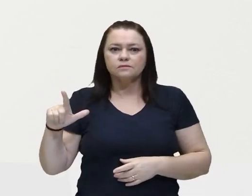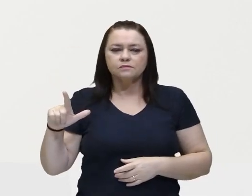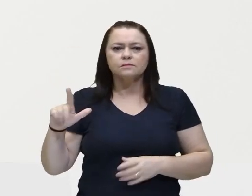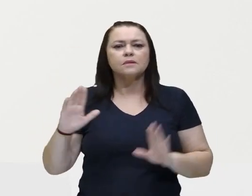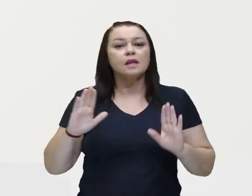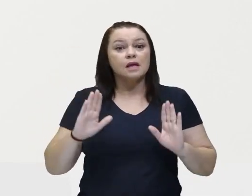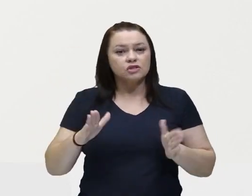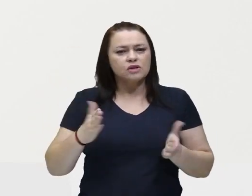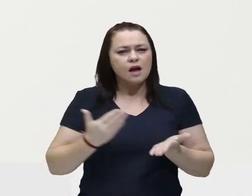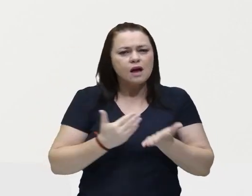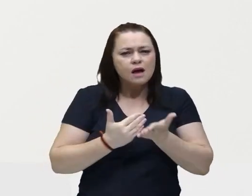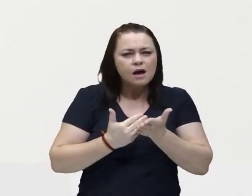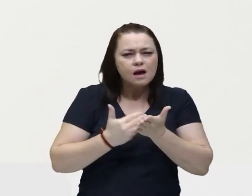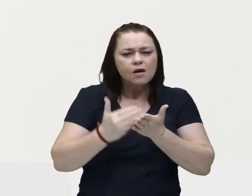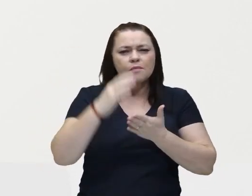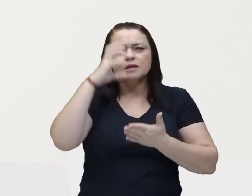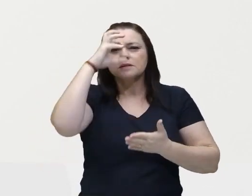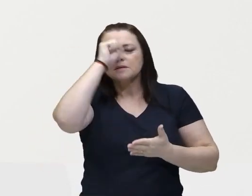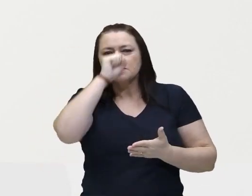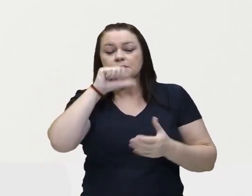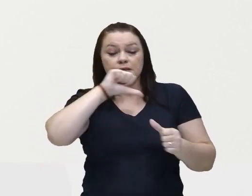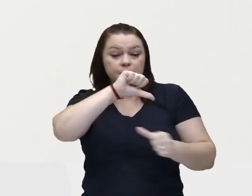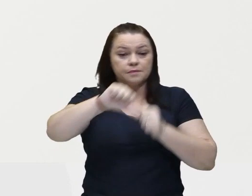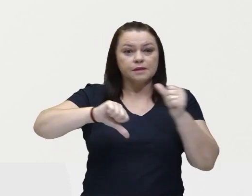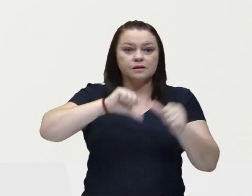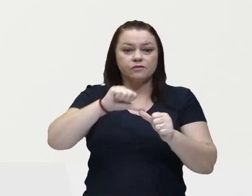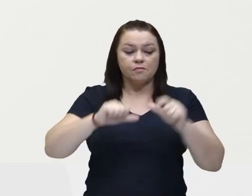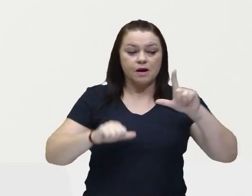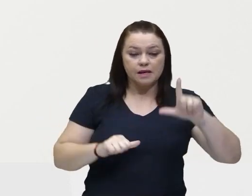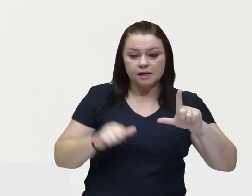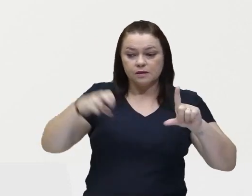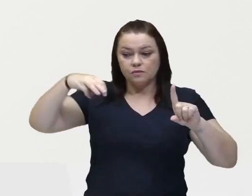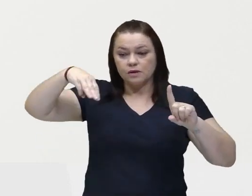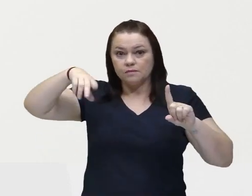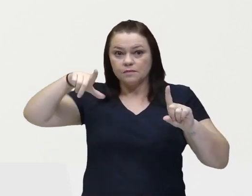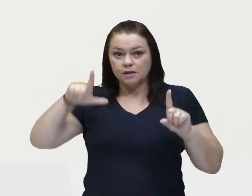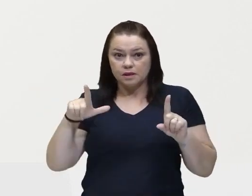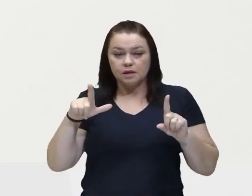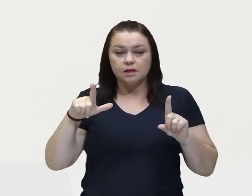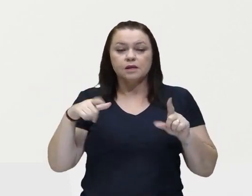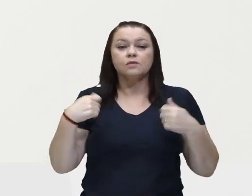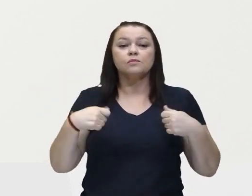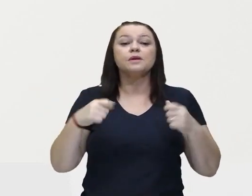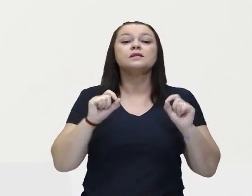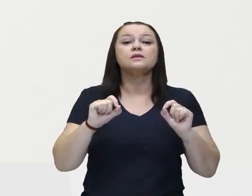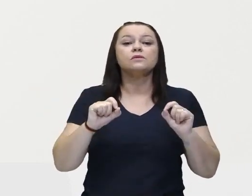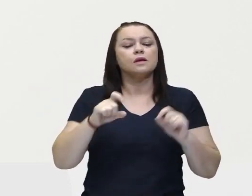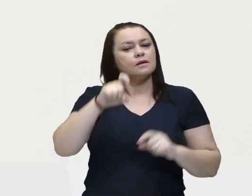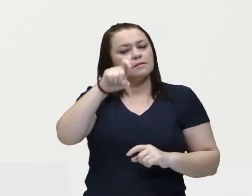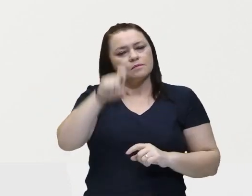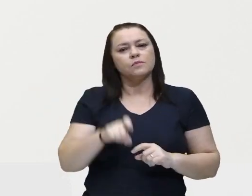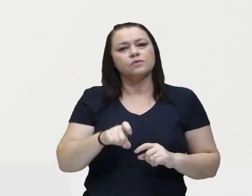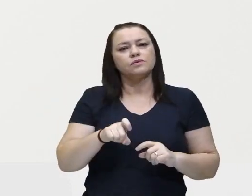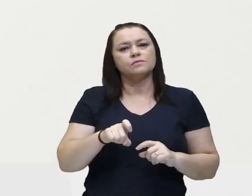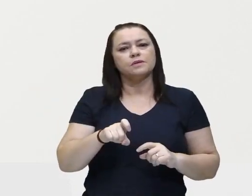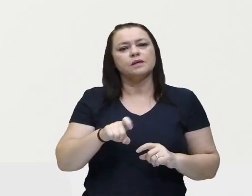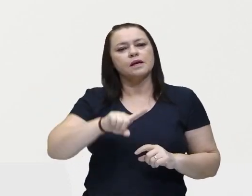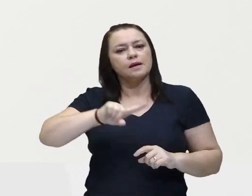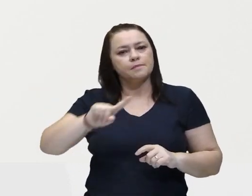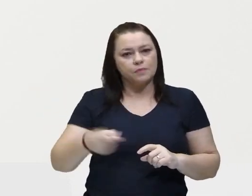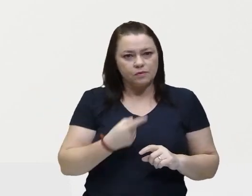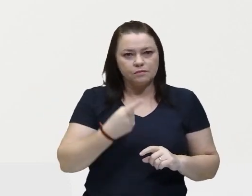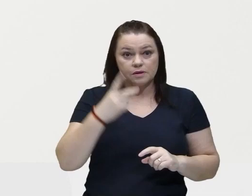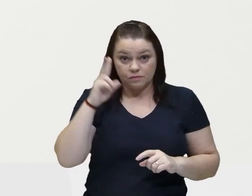de aprender que para transformar litro em mililitro, basta nós multiplicarmos o valor por